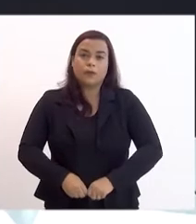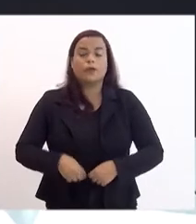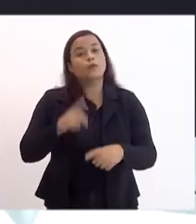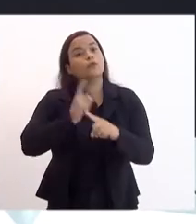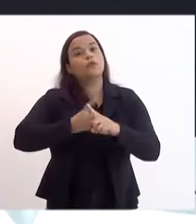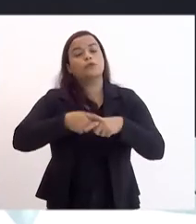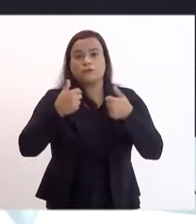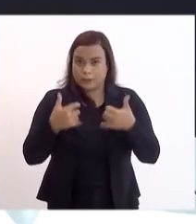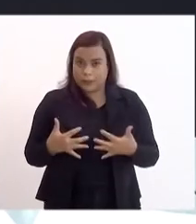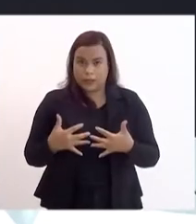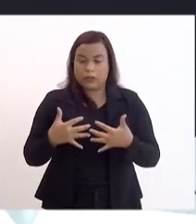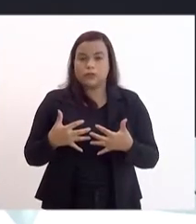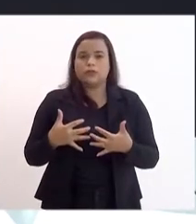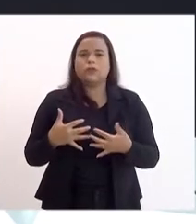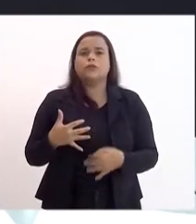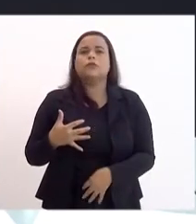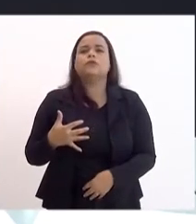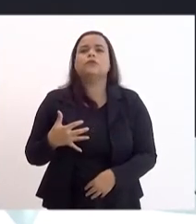não há,